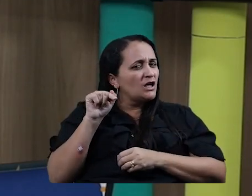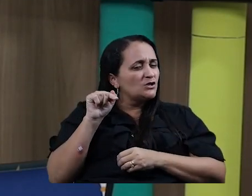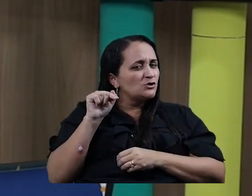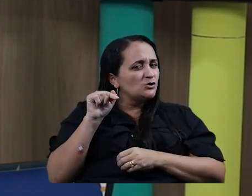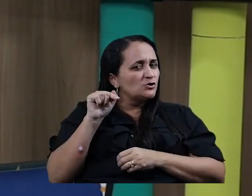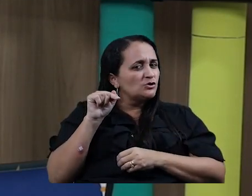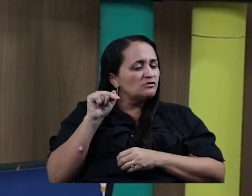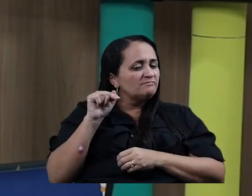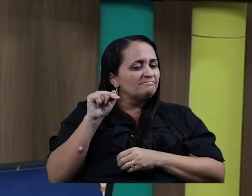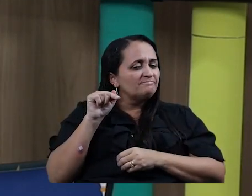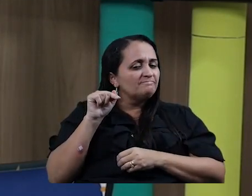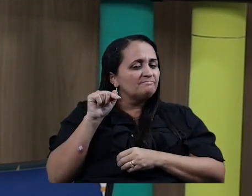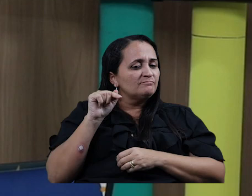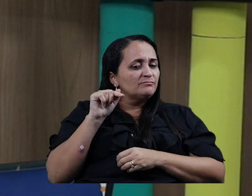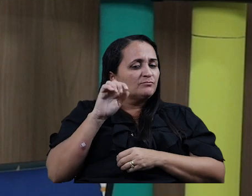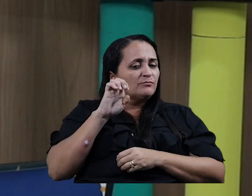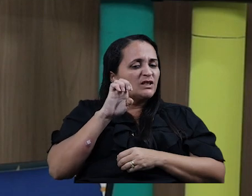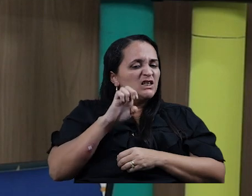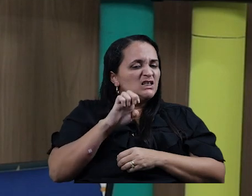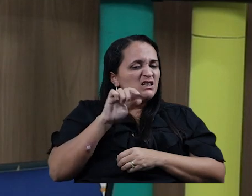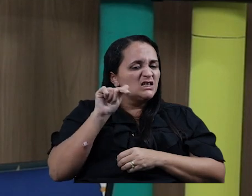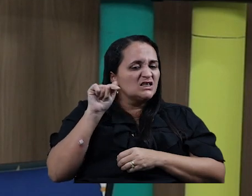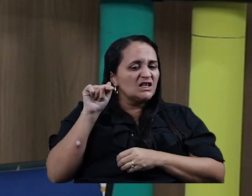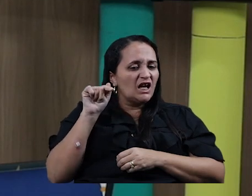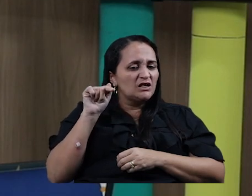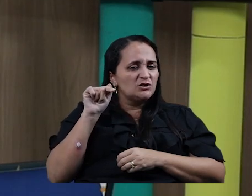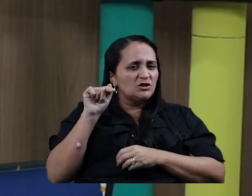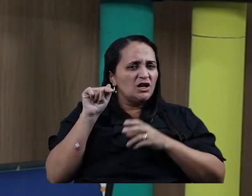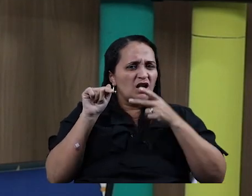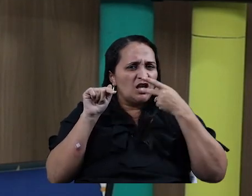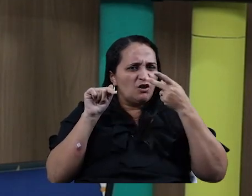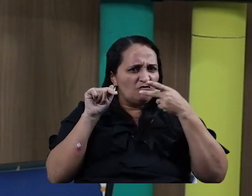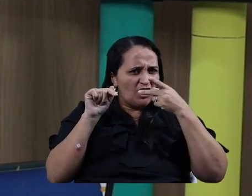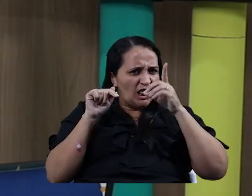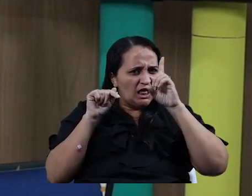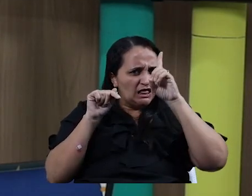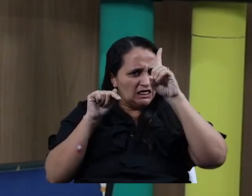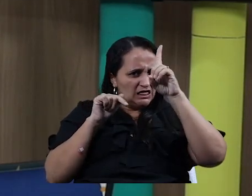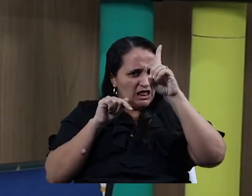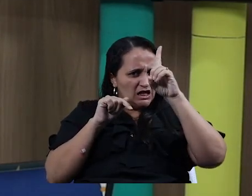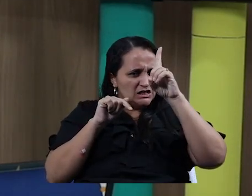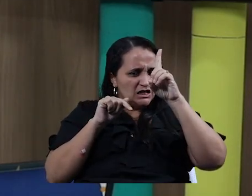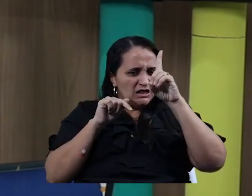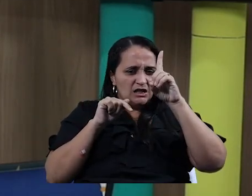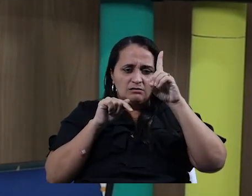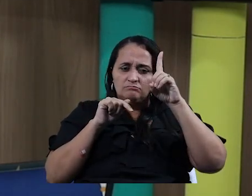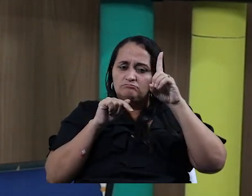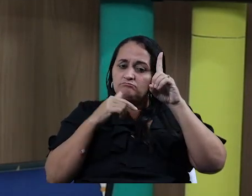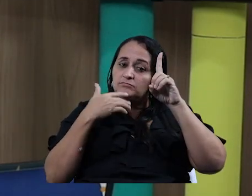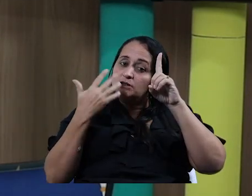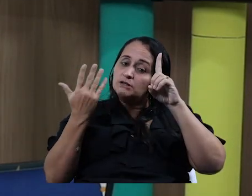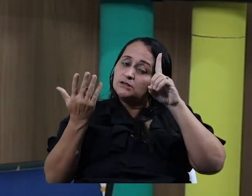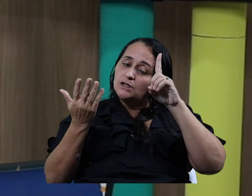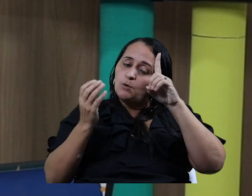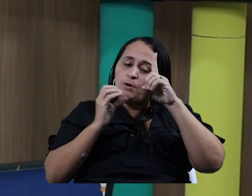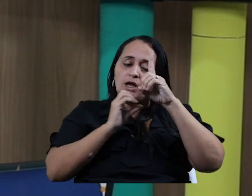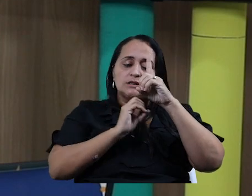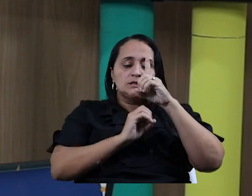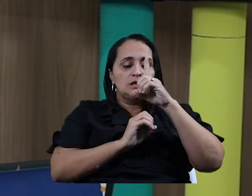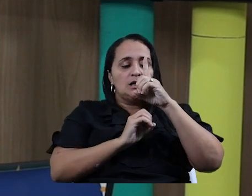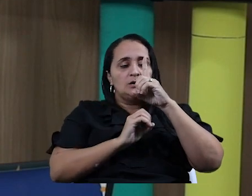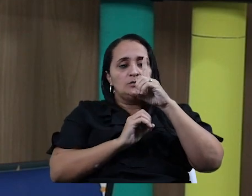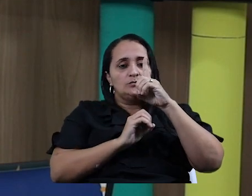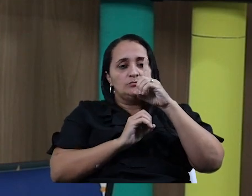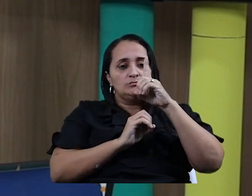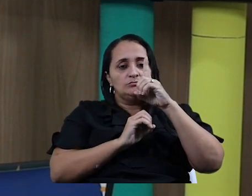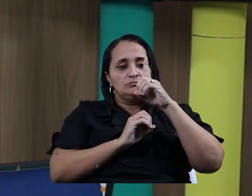507. E 7. Eu falei alguma coisa de dezena aí? Não. Então, se eu não falei dezena, é 0,